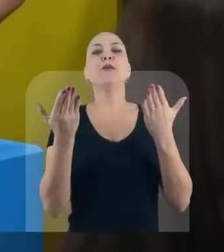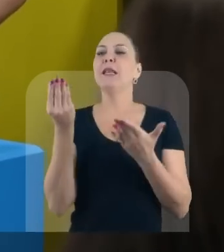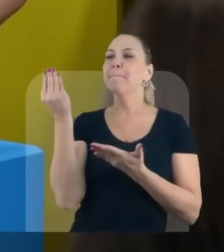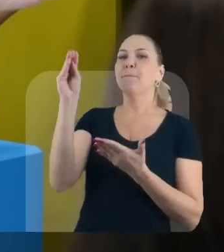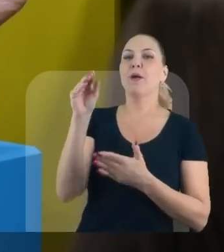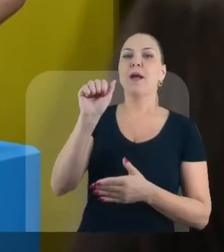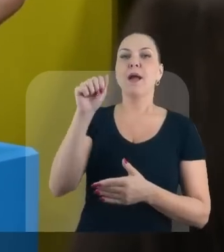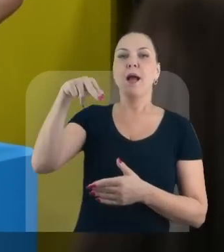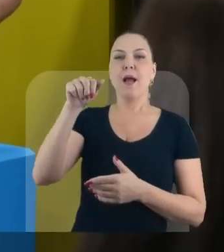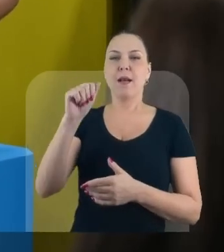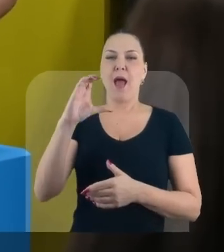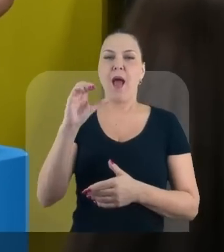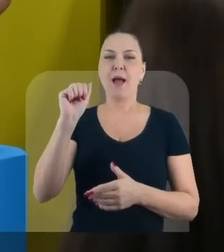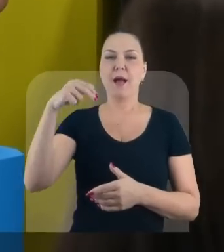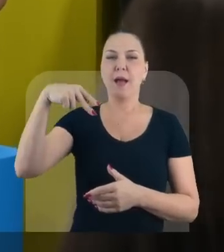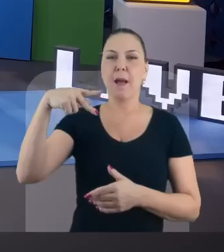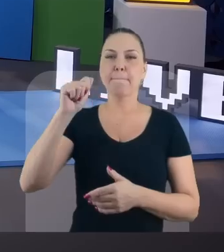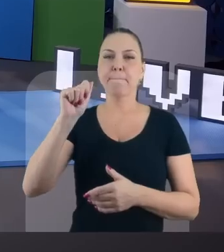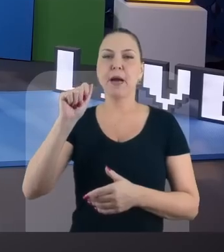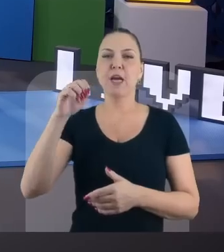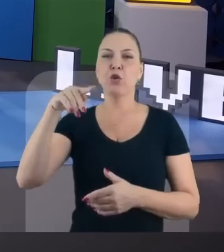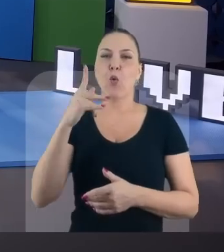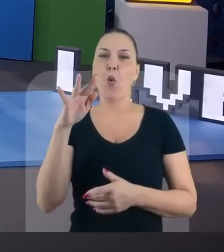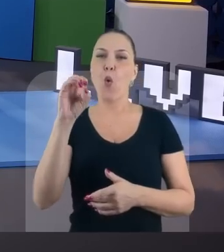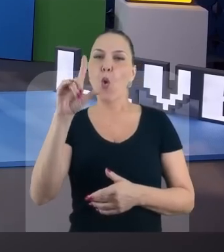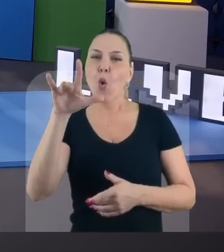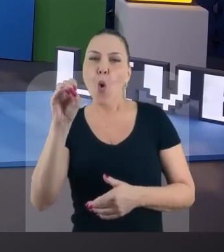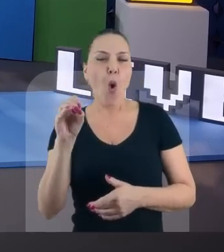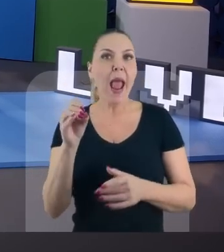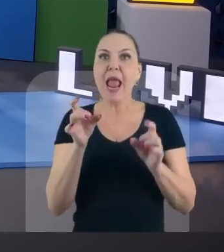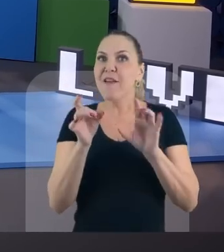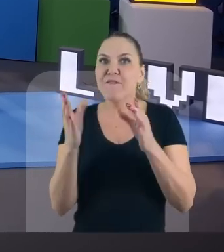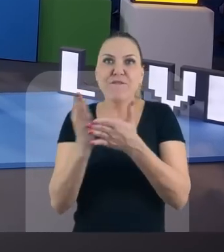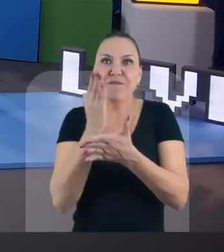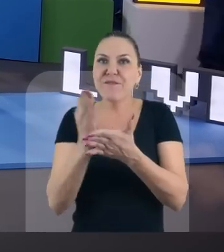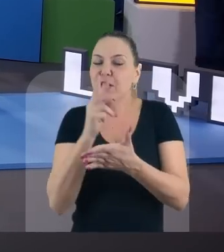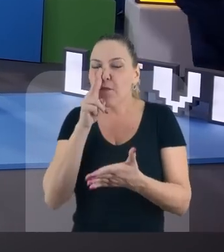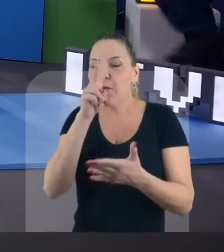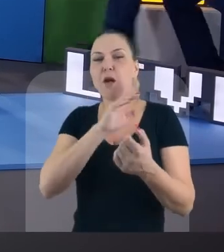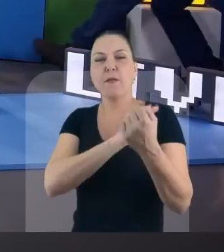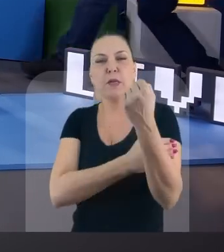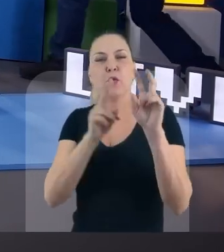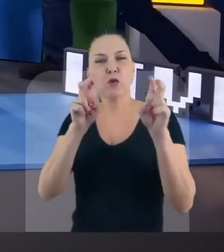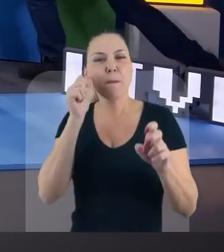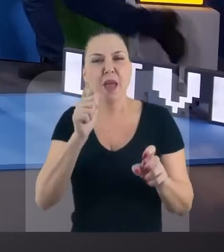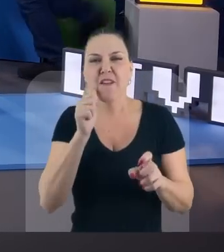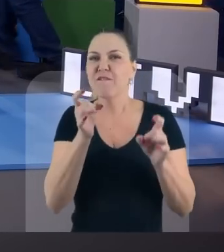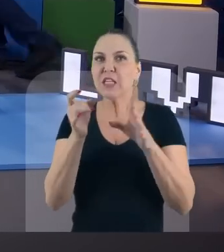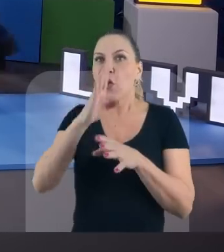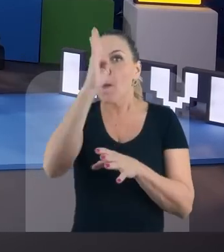Ana Campagnolo. Gente, eu sou muito fã, ela tem o livro mais vendido sobre feminismo, do Brasil. Ela realmente dá uma aula